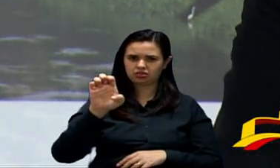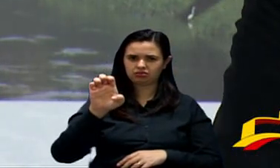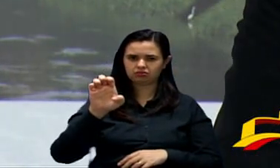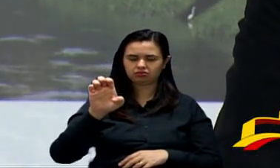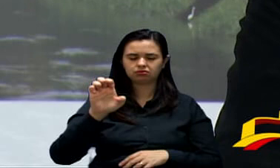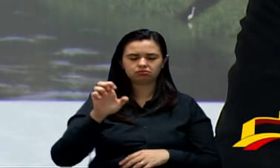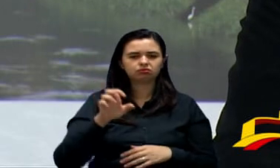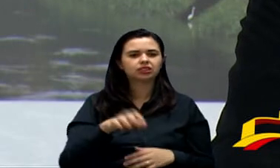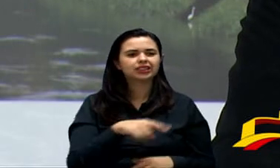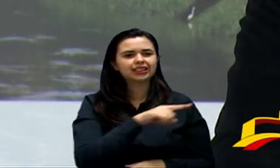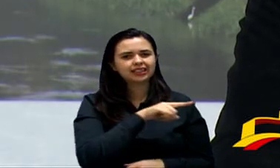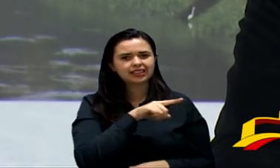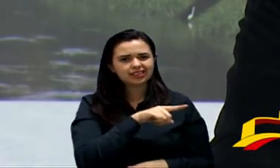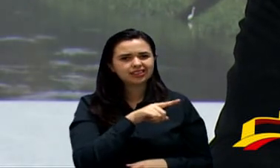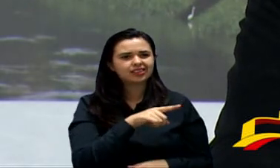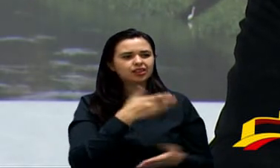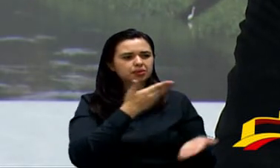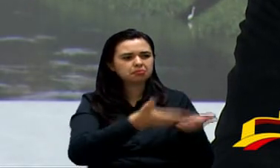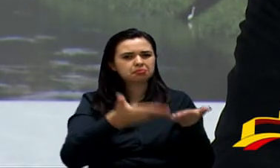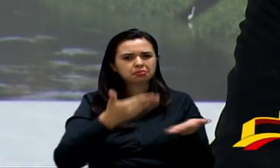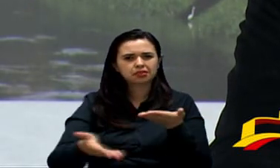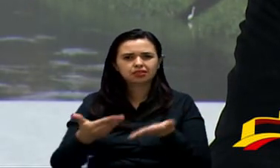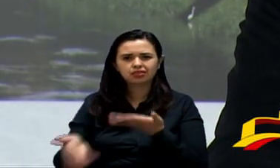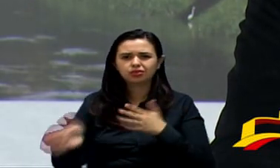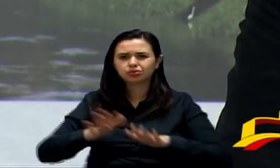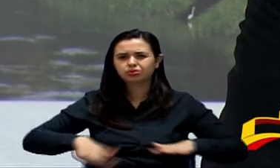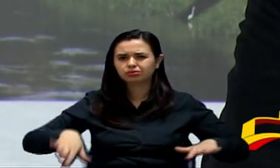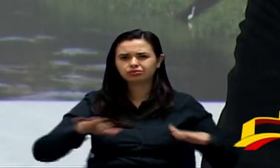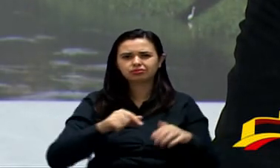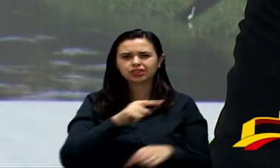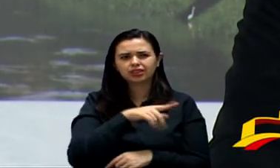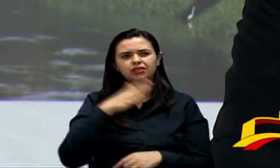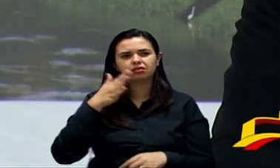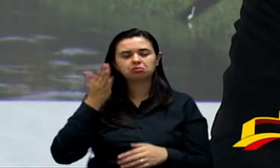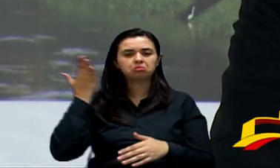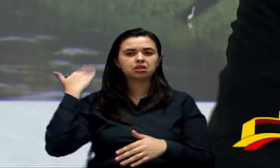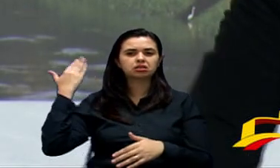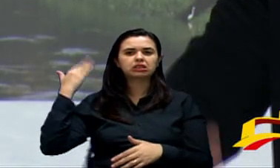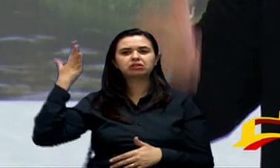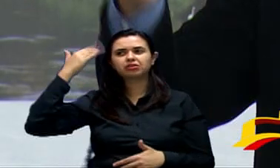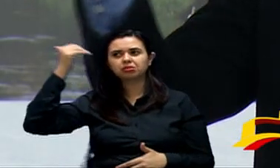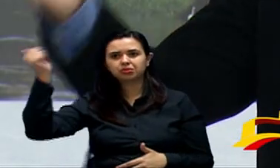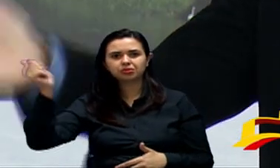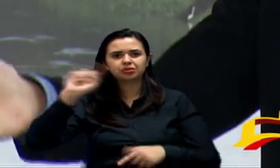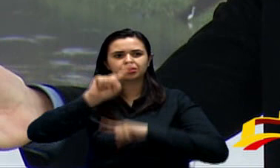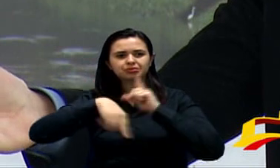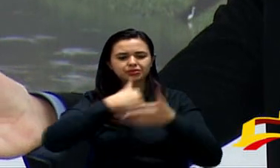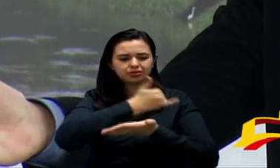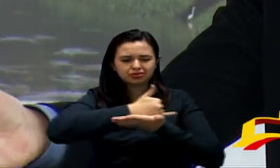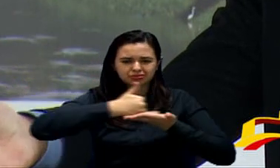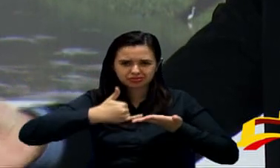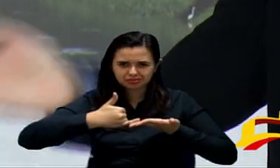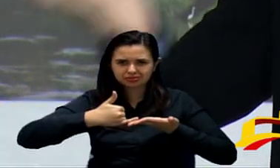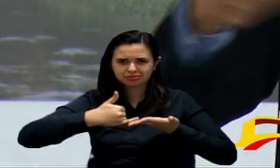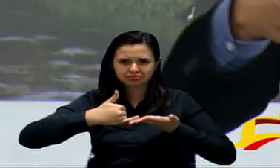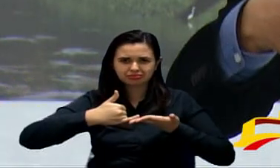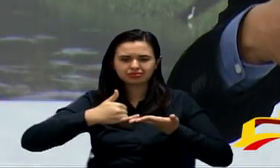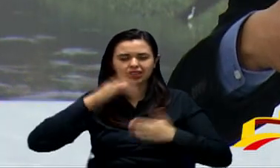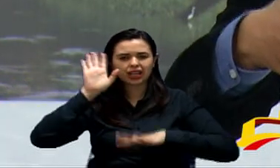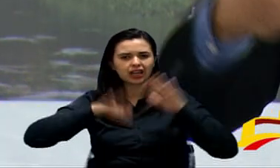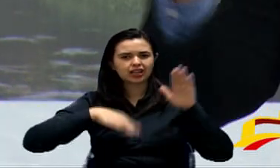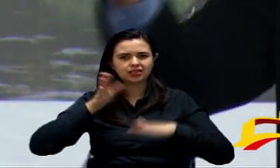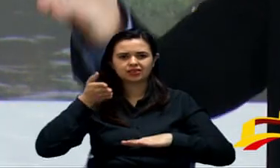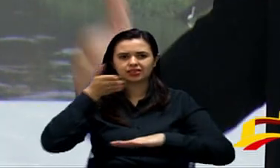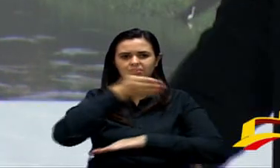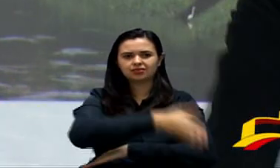a carreira, ele conseguiu perder tudo por causa das drogas. Hoje ele mora nas ruas, volta e meia ele vai para uma clínica, volta para